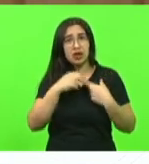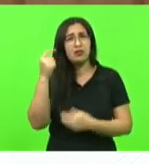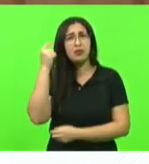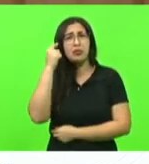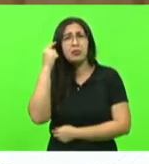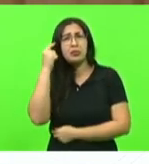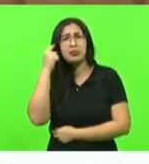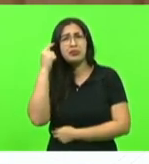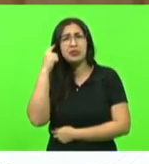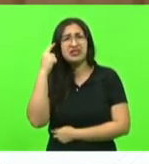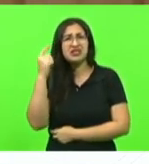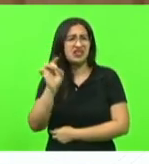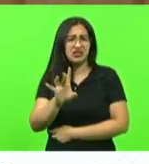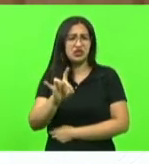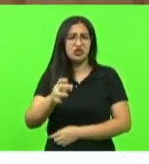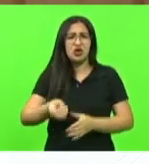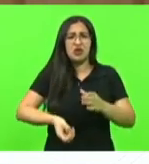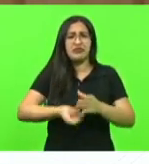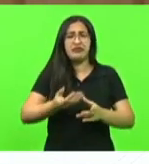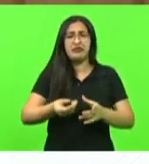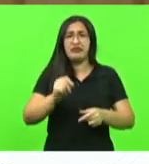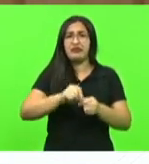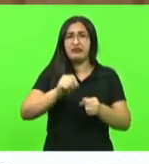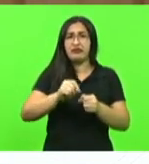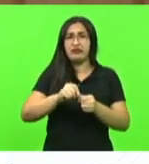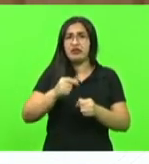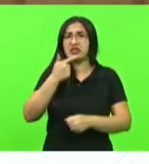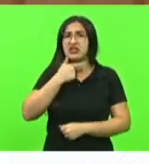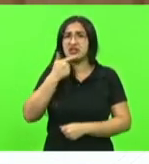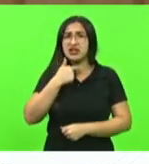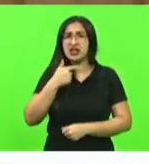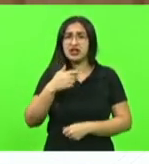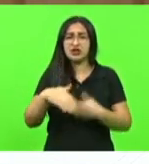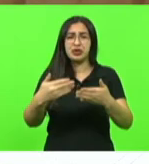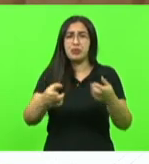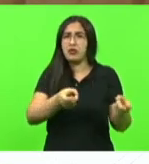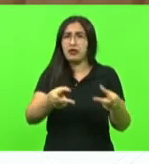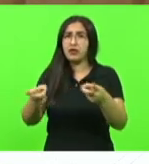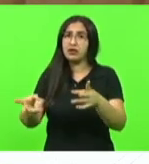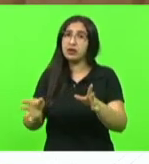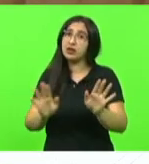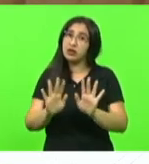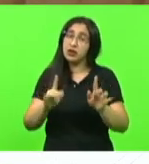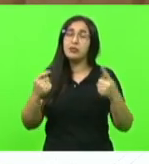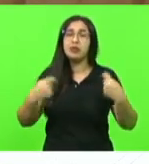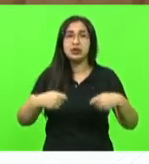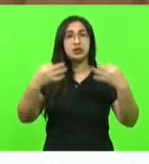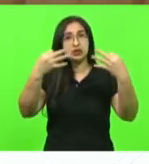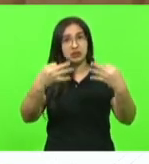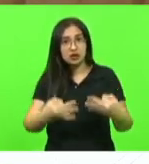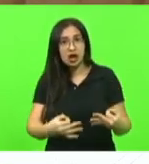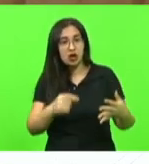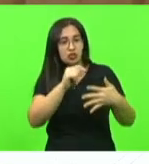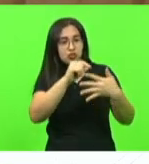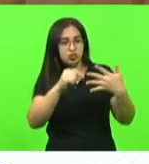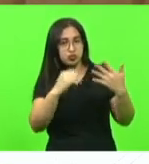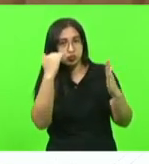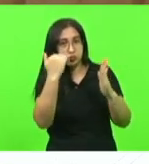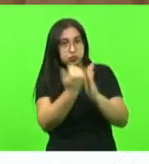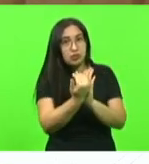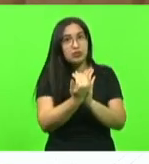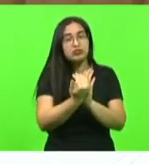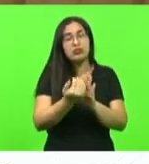produzir e comercializar. Há de se ter uma regulamentação. Agora, essa regulamentação não pode ser